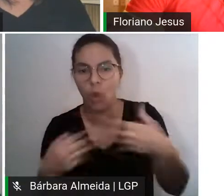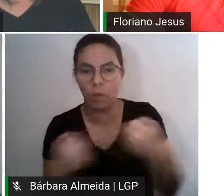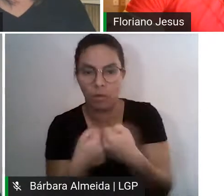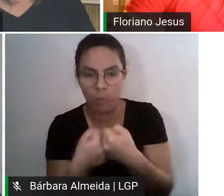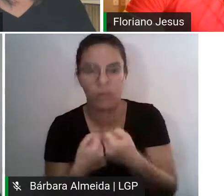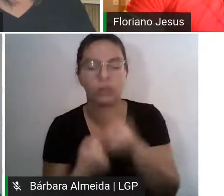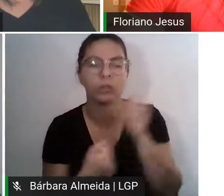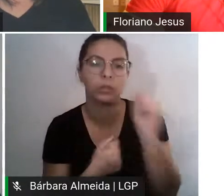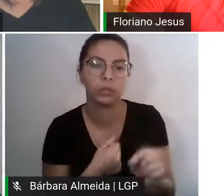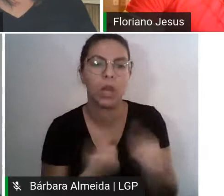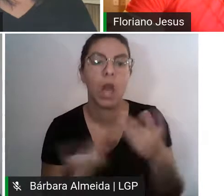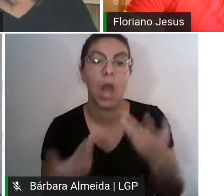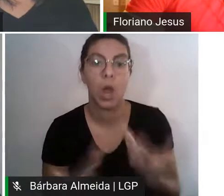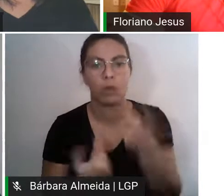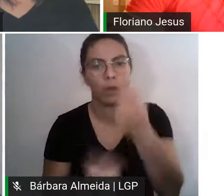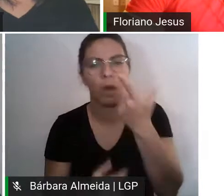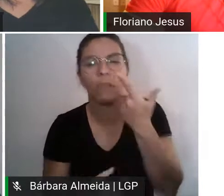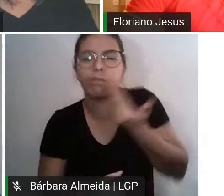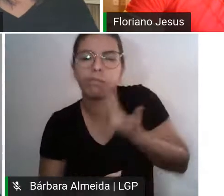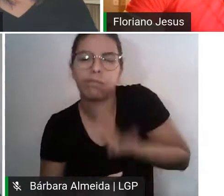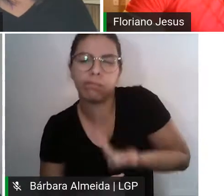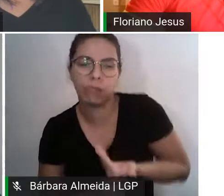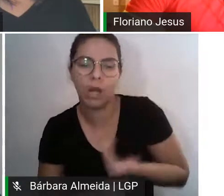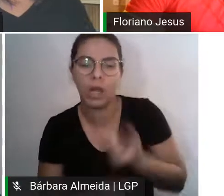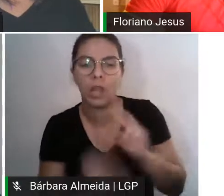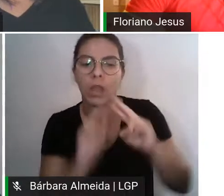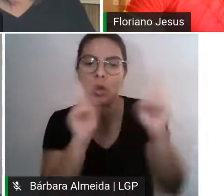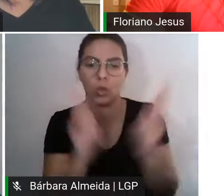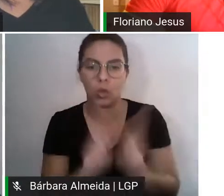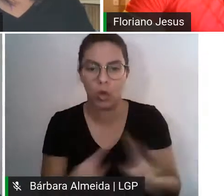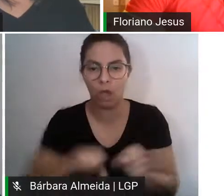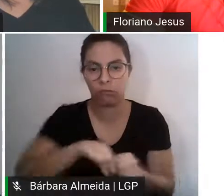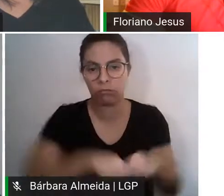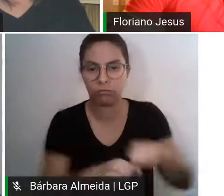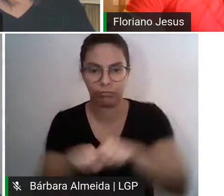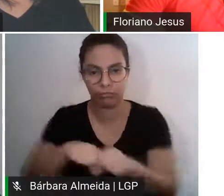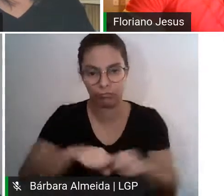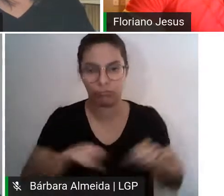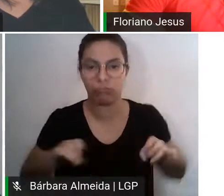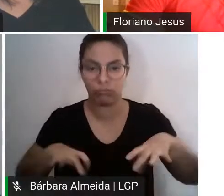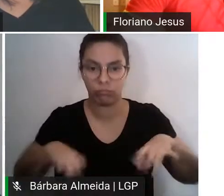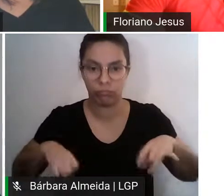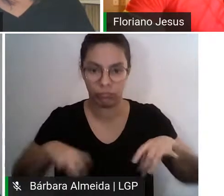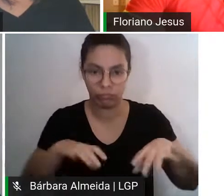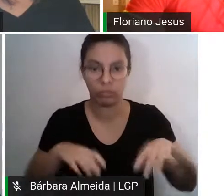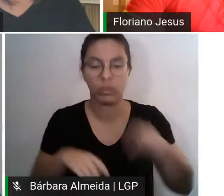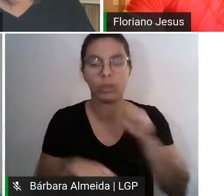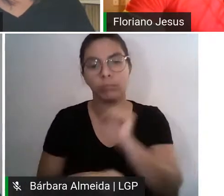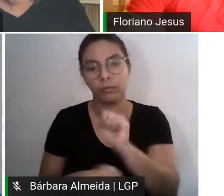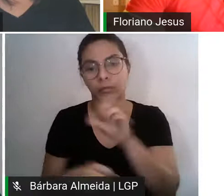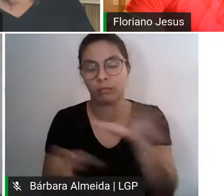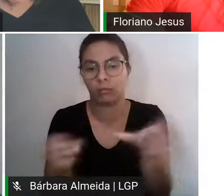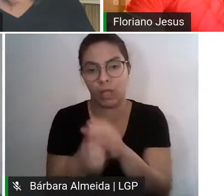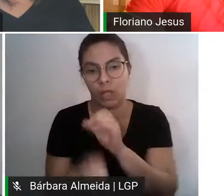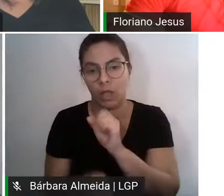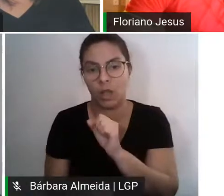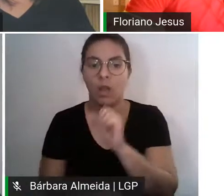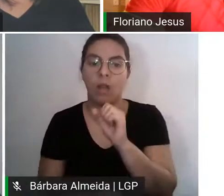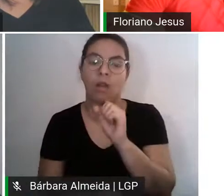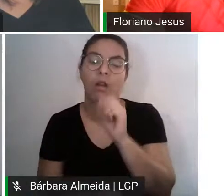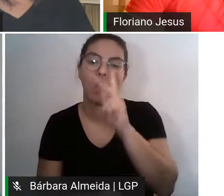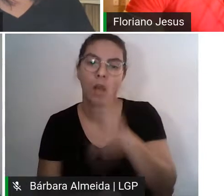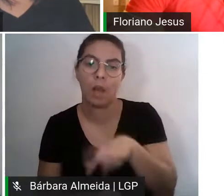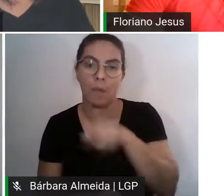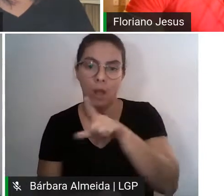já serás um bom conhecedor do panorama internacional da paracanoagem, pelo menos no que se refere à tua classe, KL1,